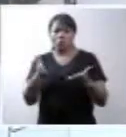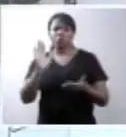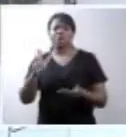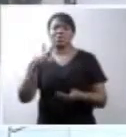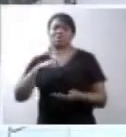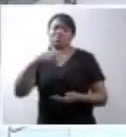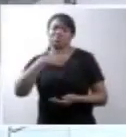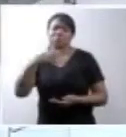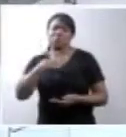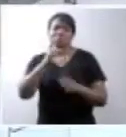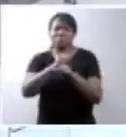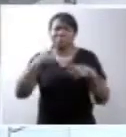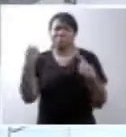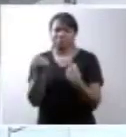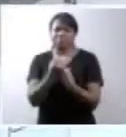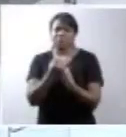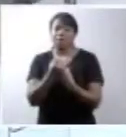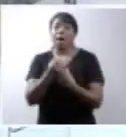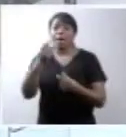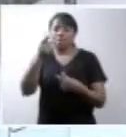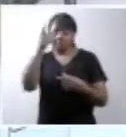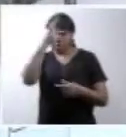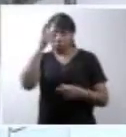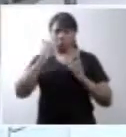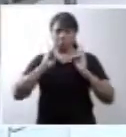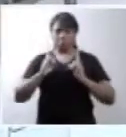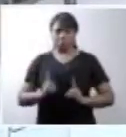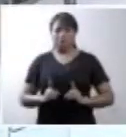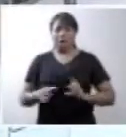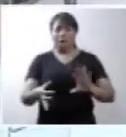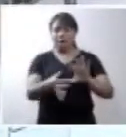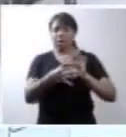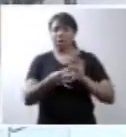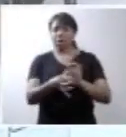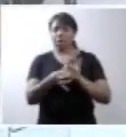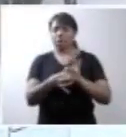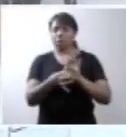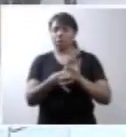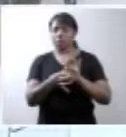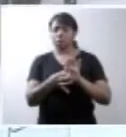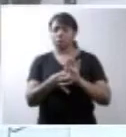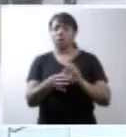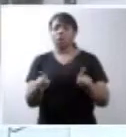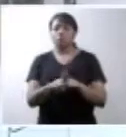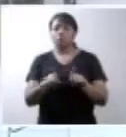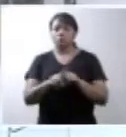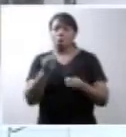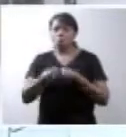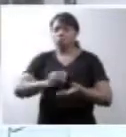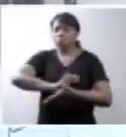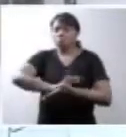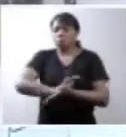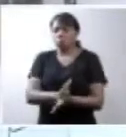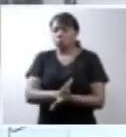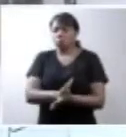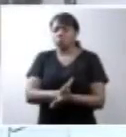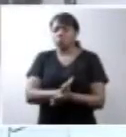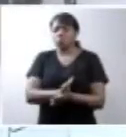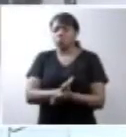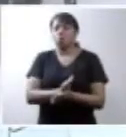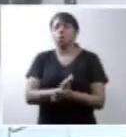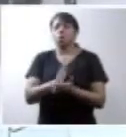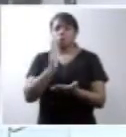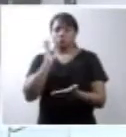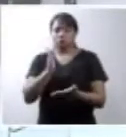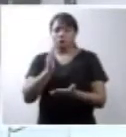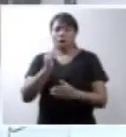em uma sociedade na qual a deficiência resultante da interação da pessoa com o meio tivesse sido um preconceito superado e todos